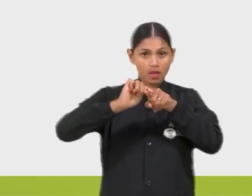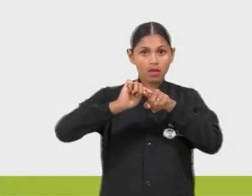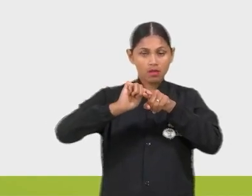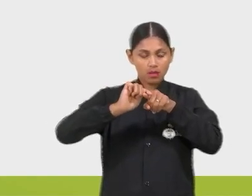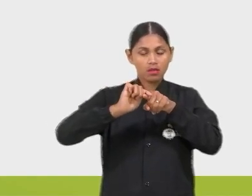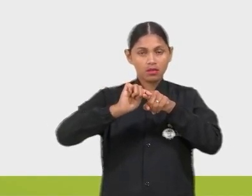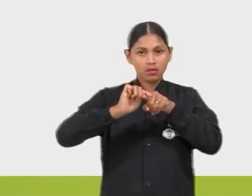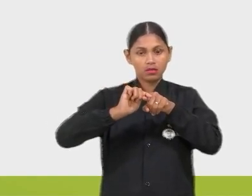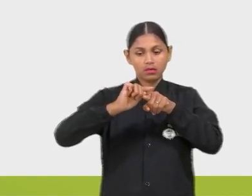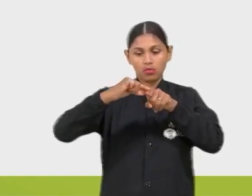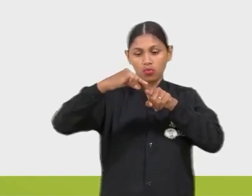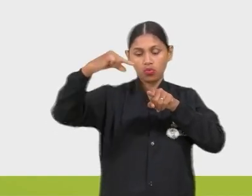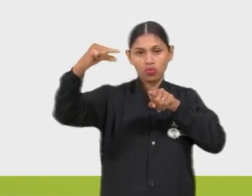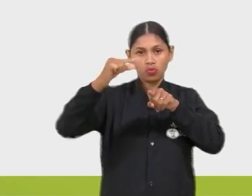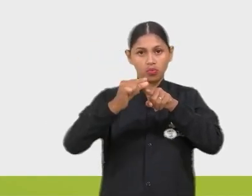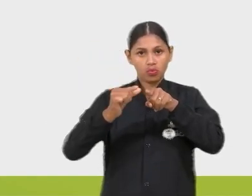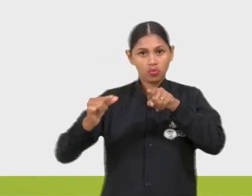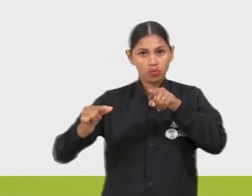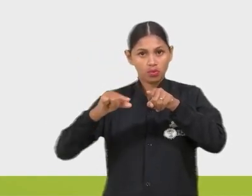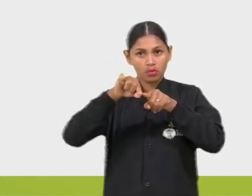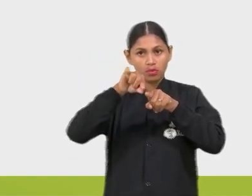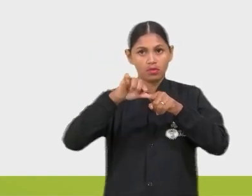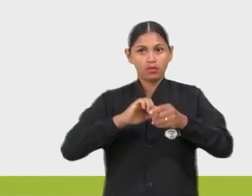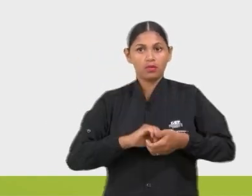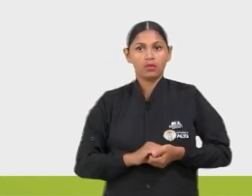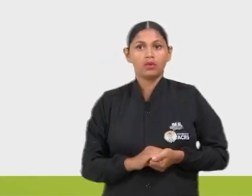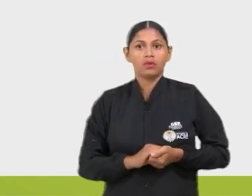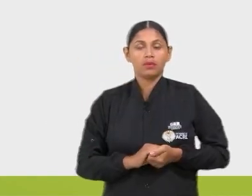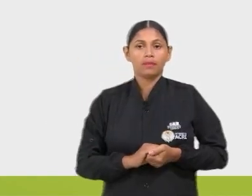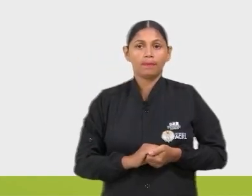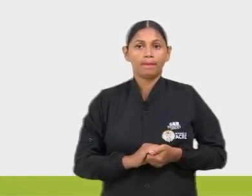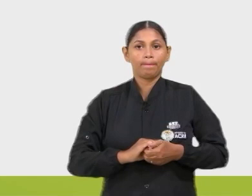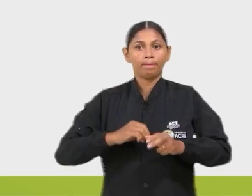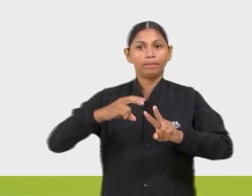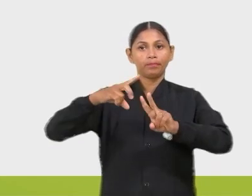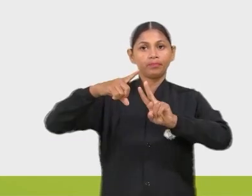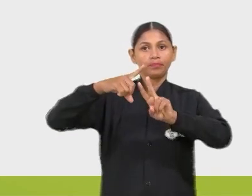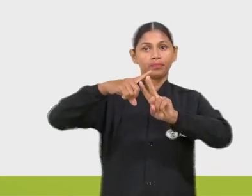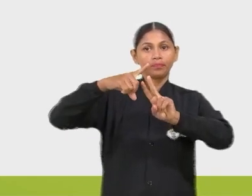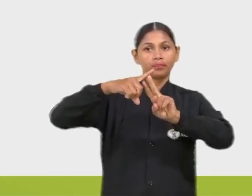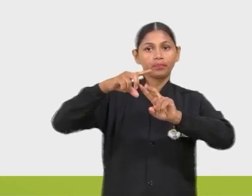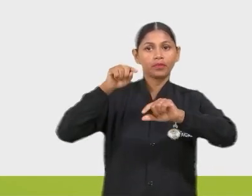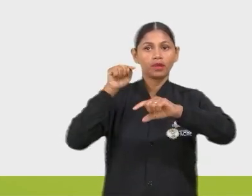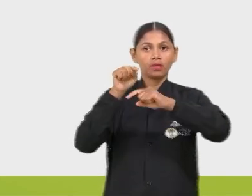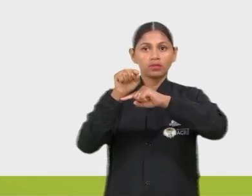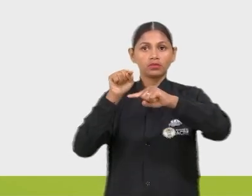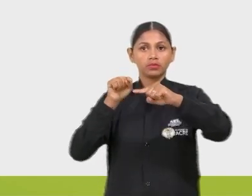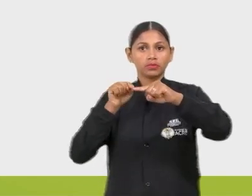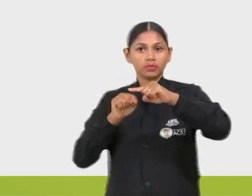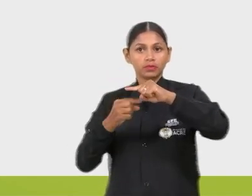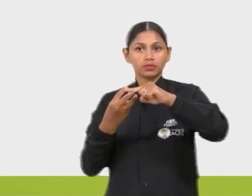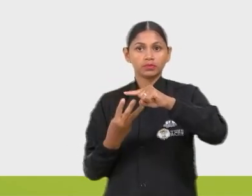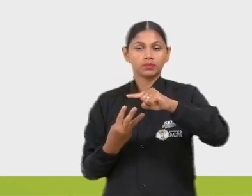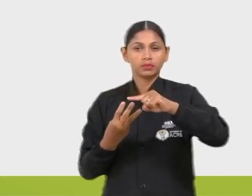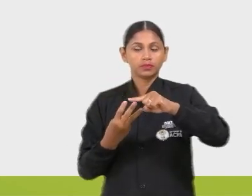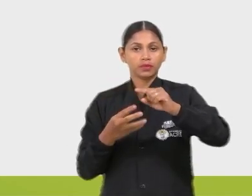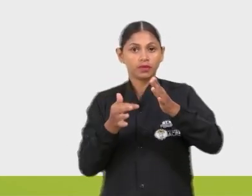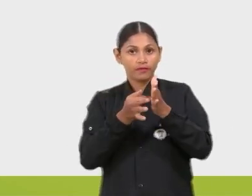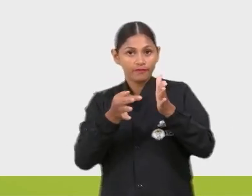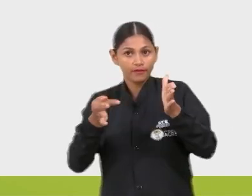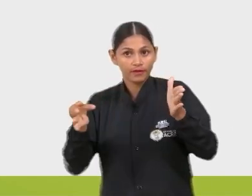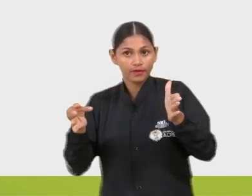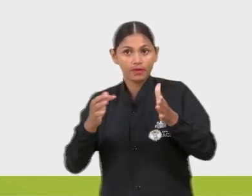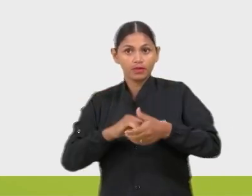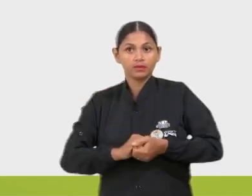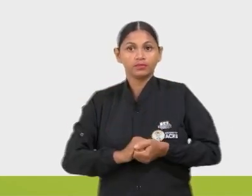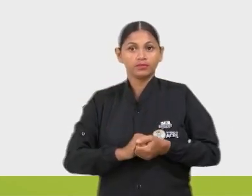quadrado. E o volume 4πr ao cubo dividido por 3. Olha a imagem como é que ela fica aqui, ó. Nós temos as dimensões, nós